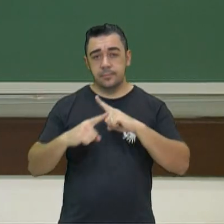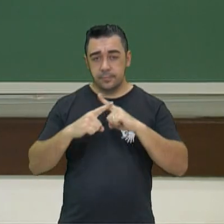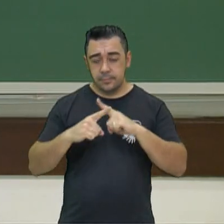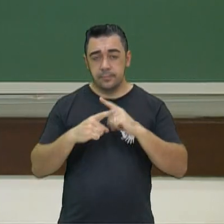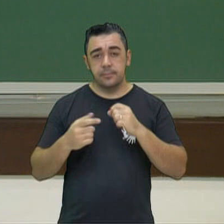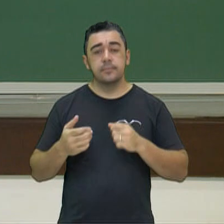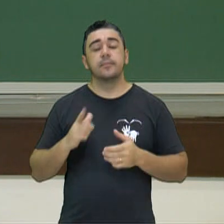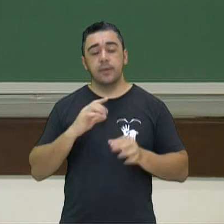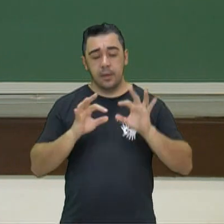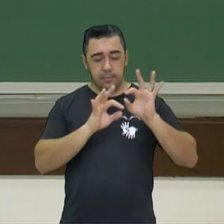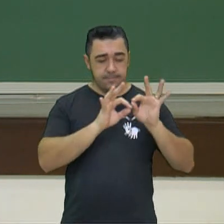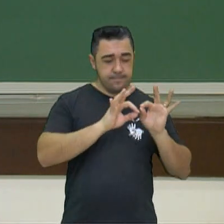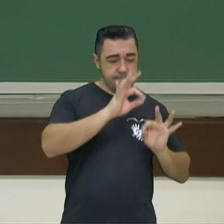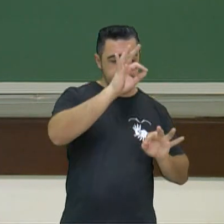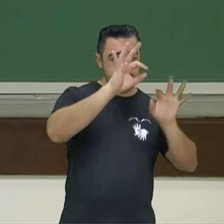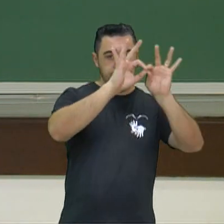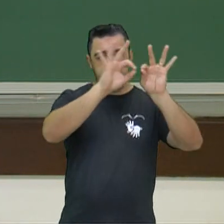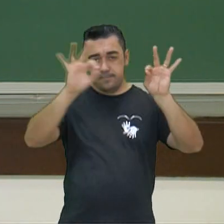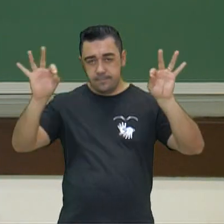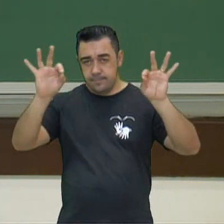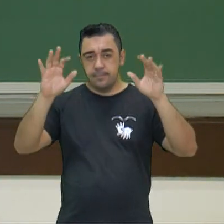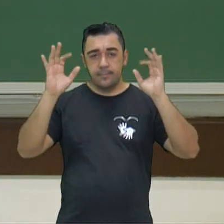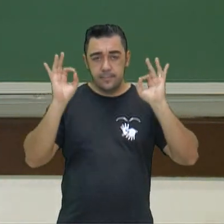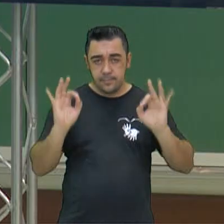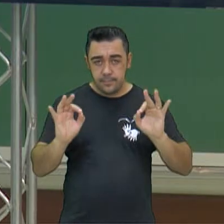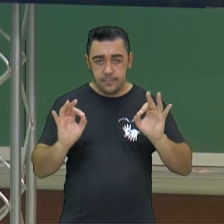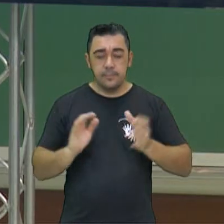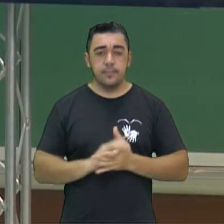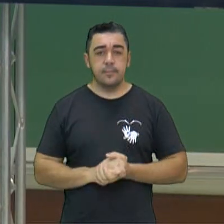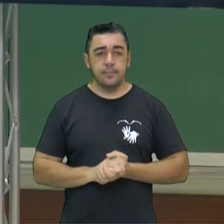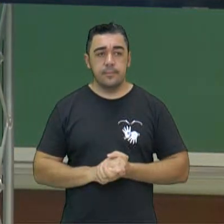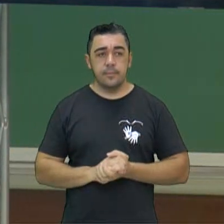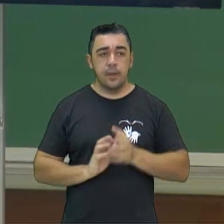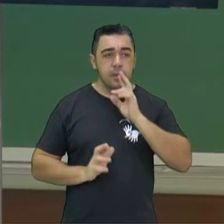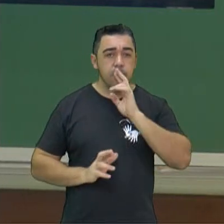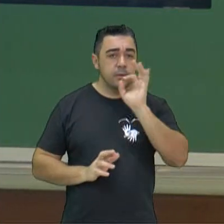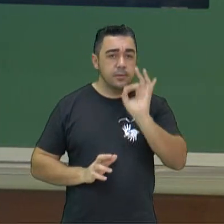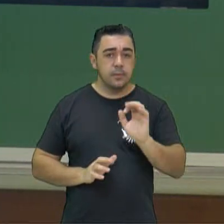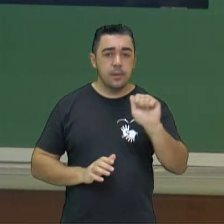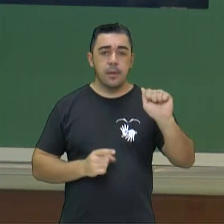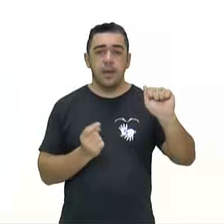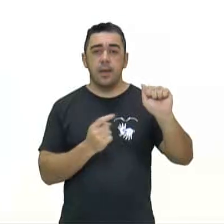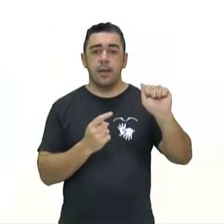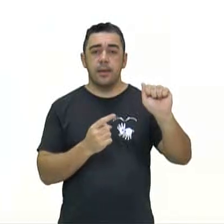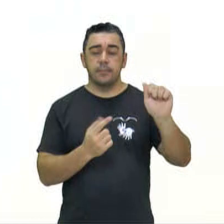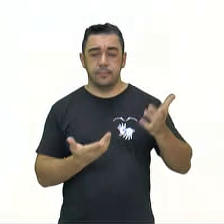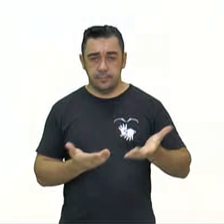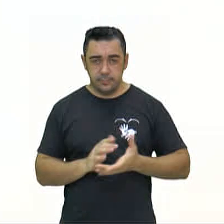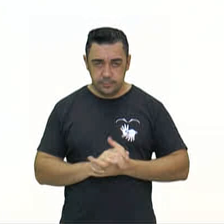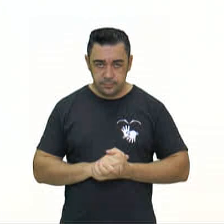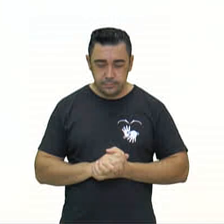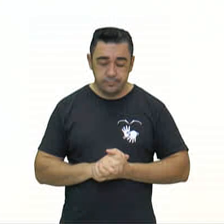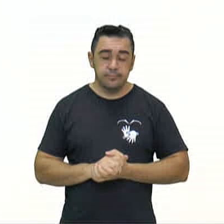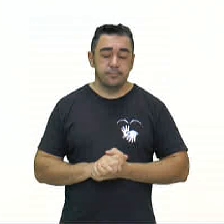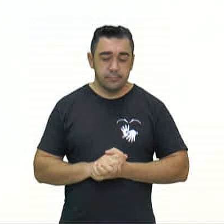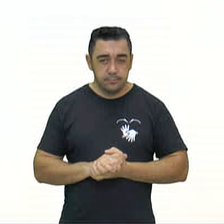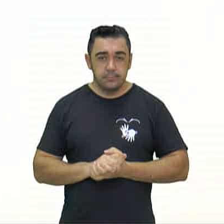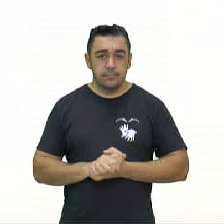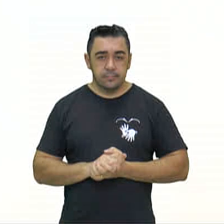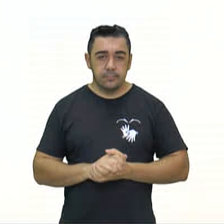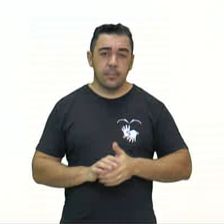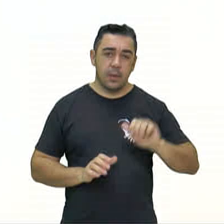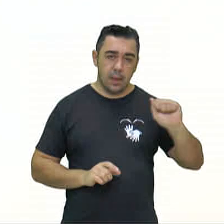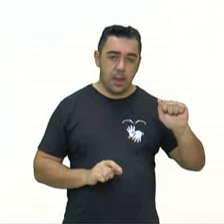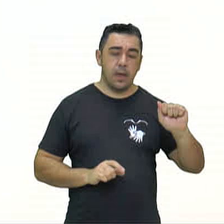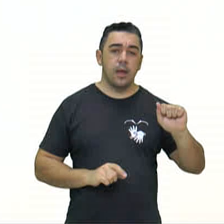base vezes a altura, ou um lado vezes o outro. Então, qual que vai ser a resposta? Letra A. A